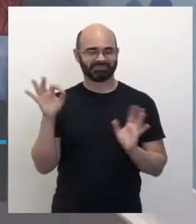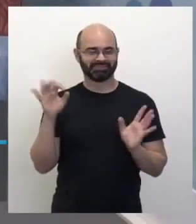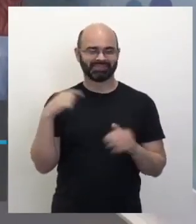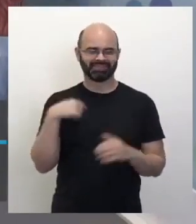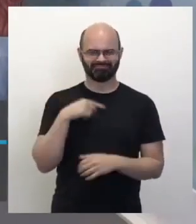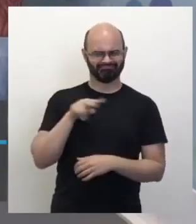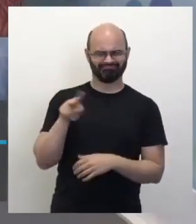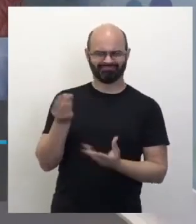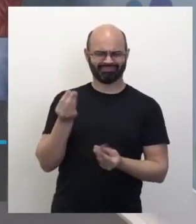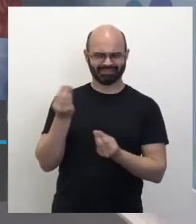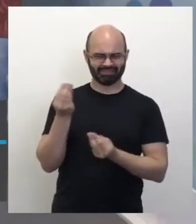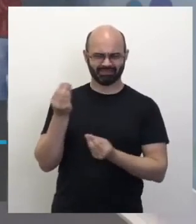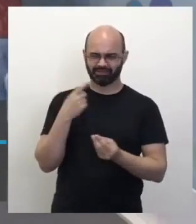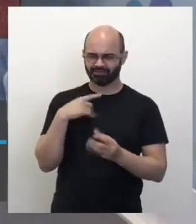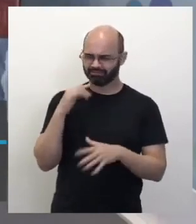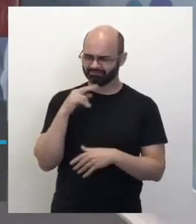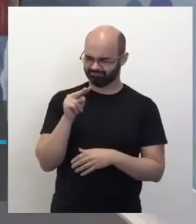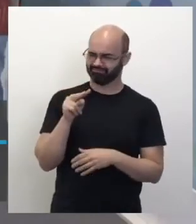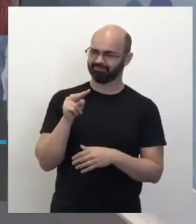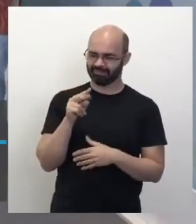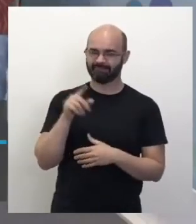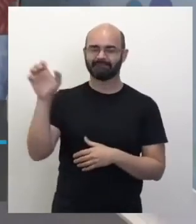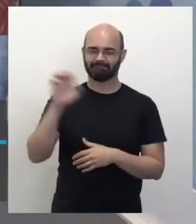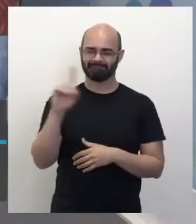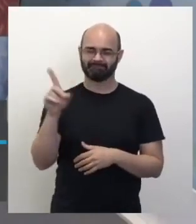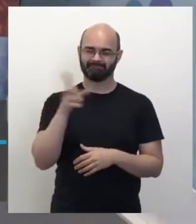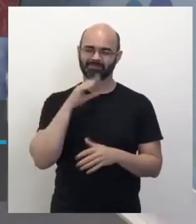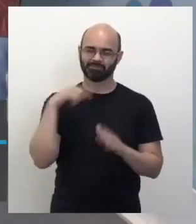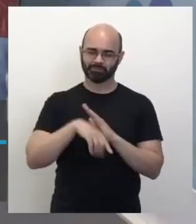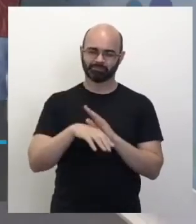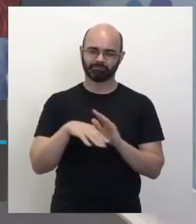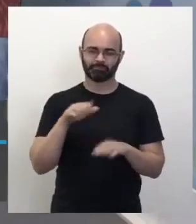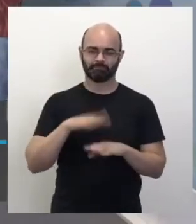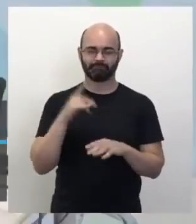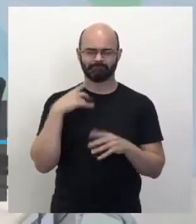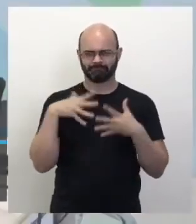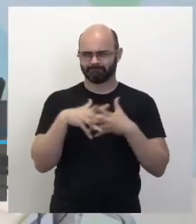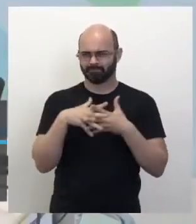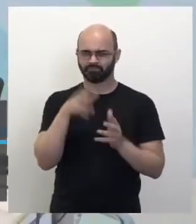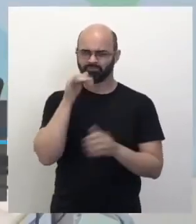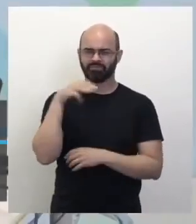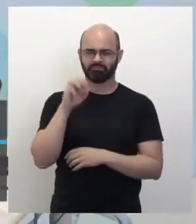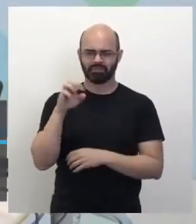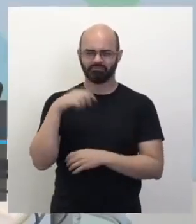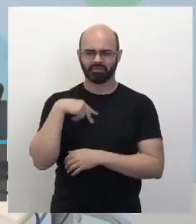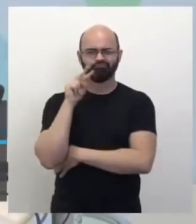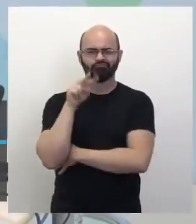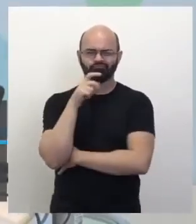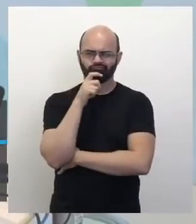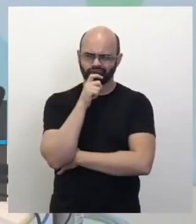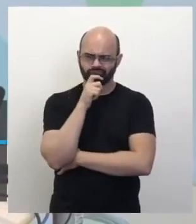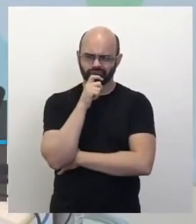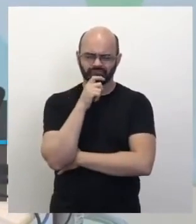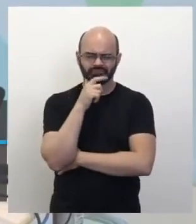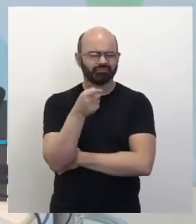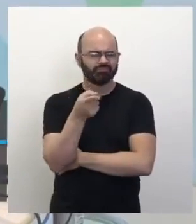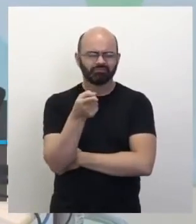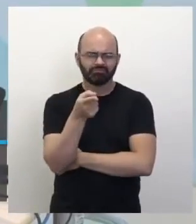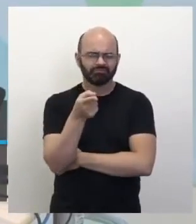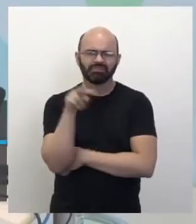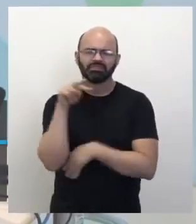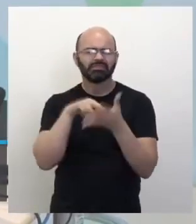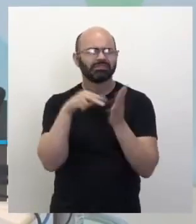referência não é tão boa quanto a do professor Ed. Então, eu fico meio perdido. Eu olho para o meme e falo assim, ok, e o que isso quer